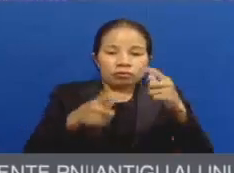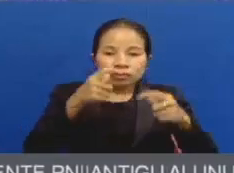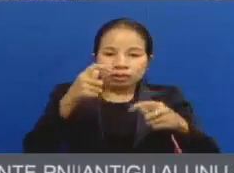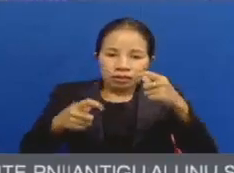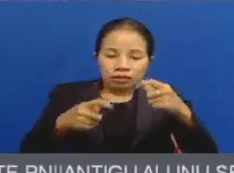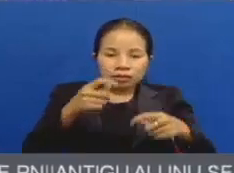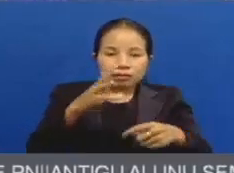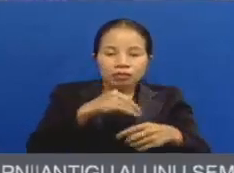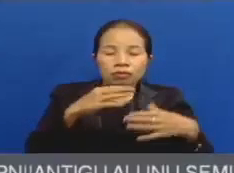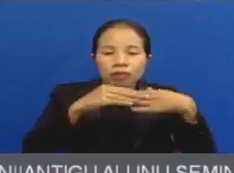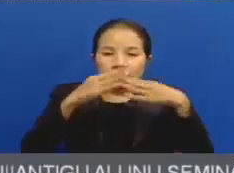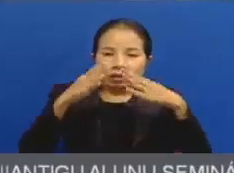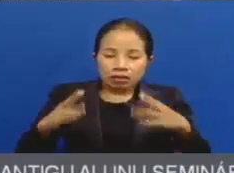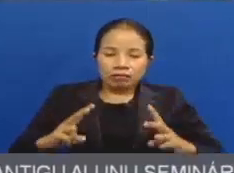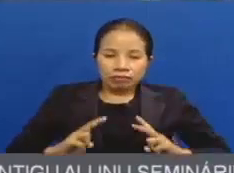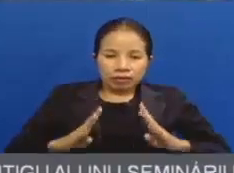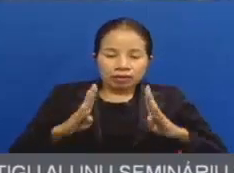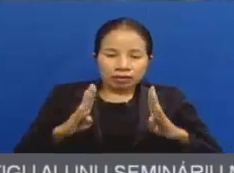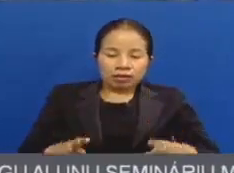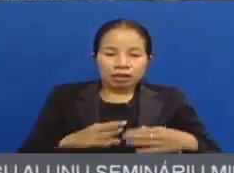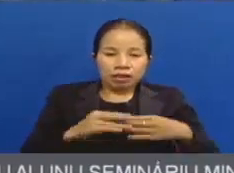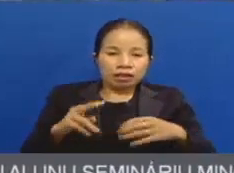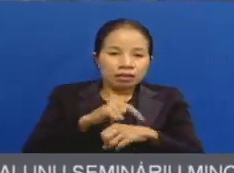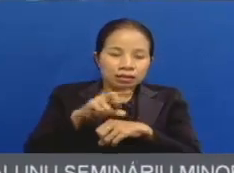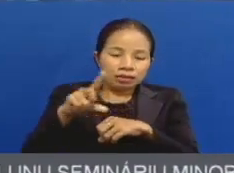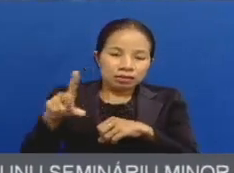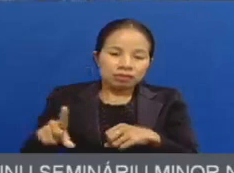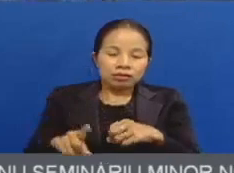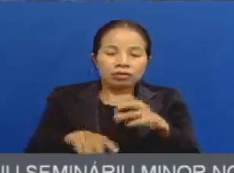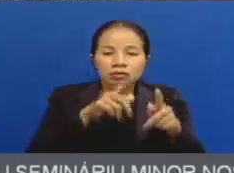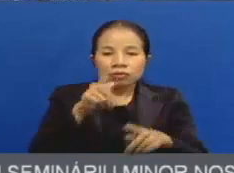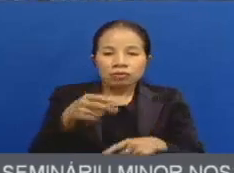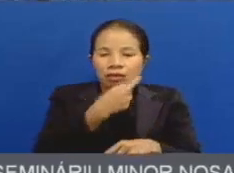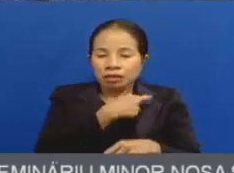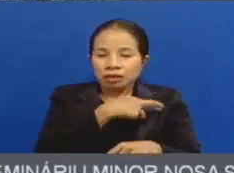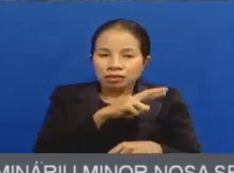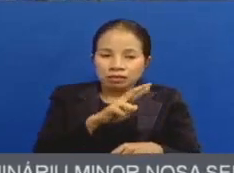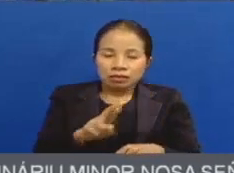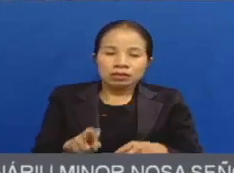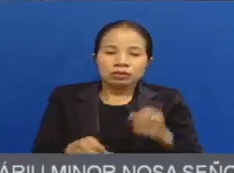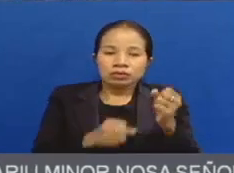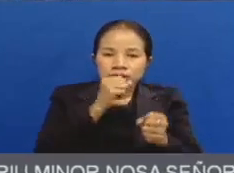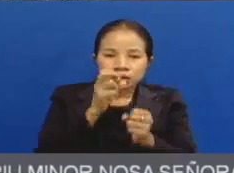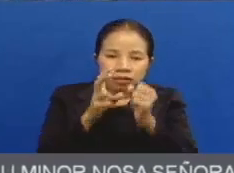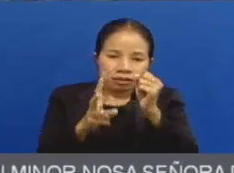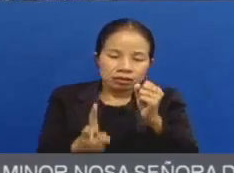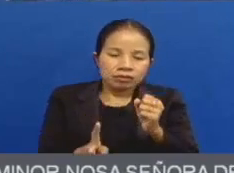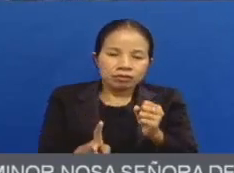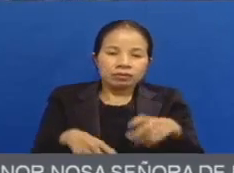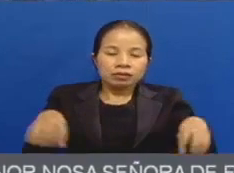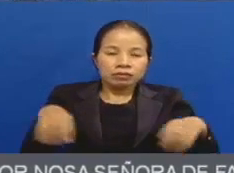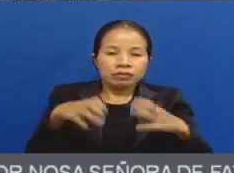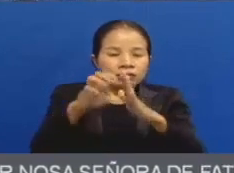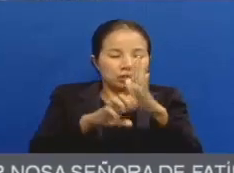recurso, no líder resistência, líder nacional, comunidade religiosa, sociedade civil,